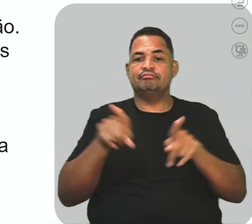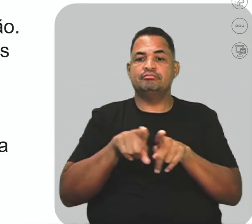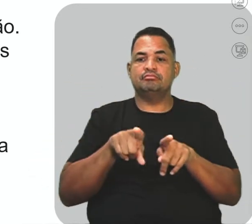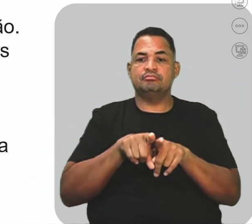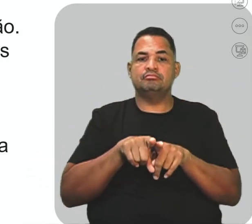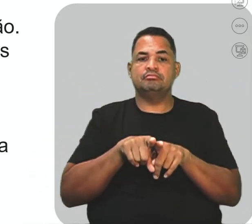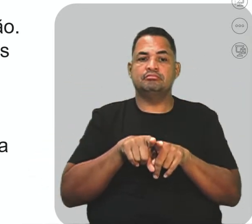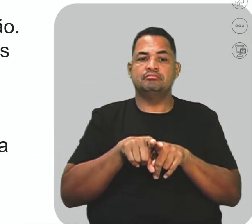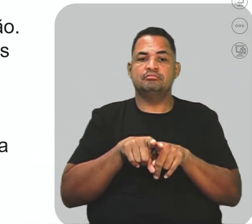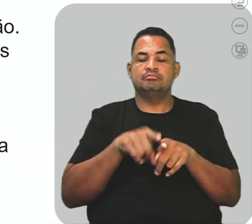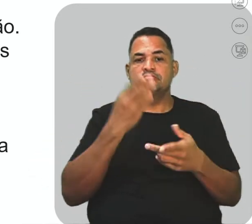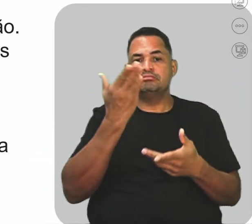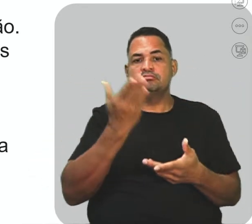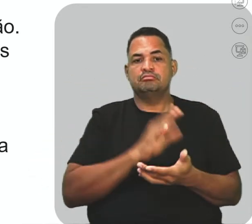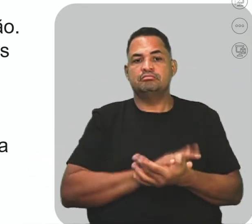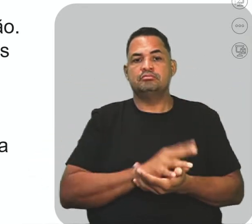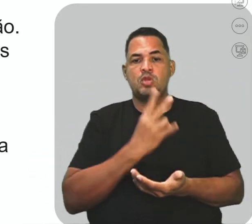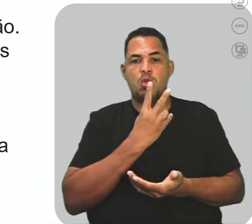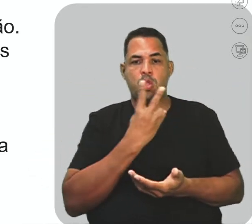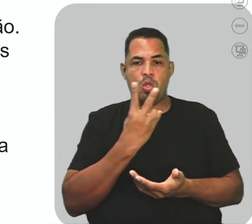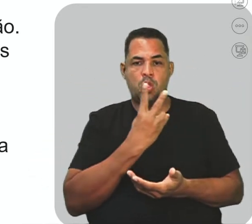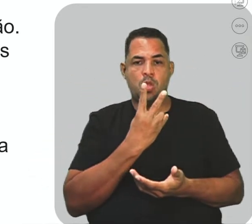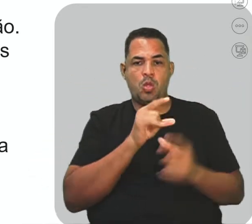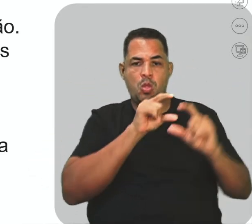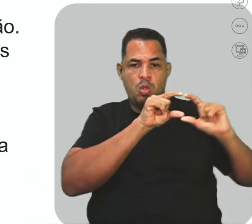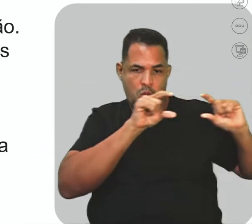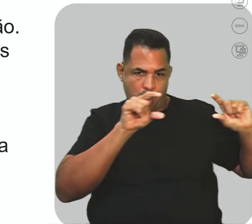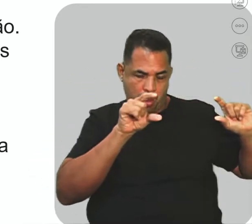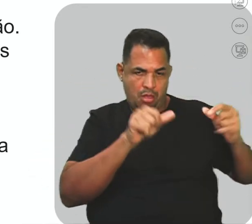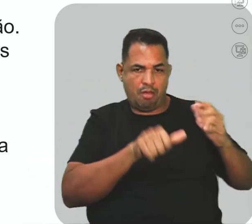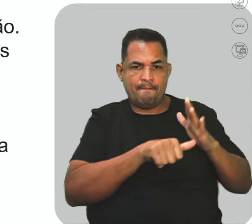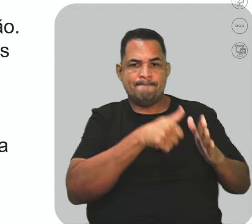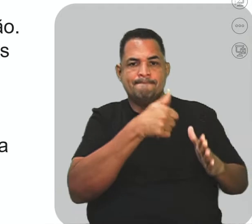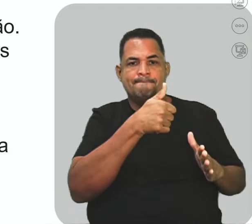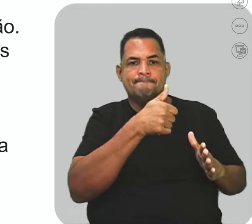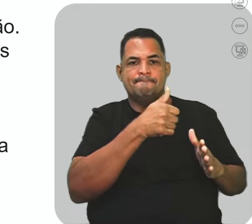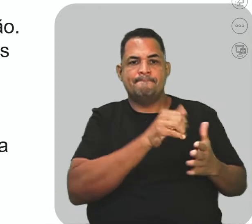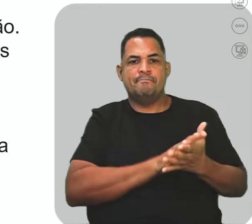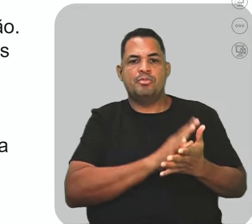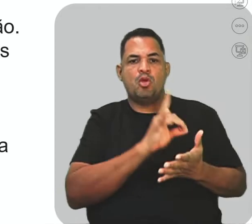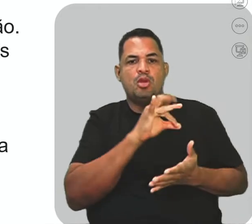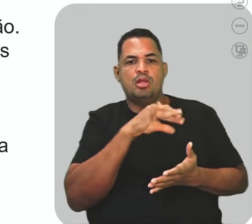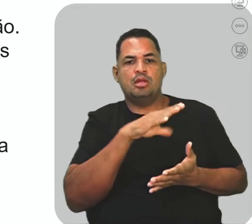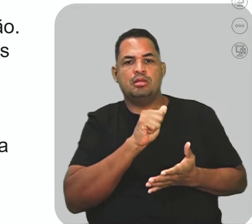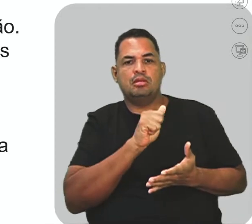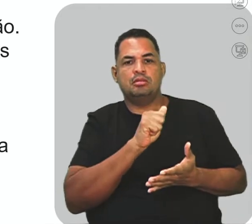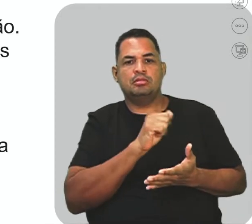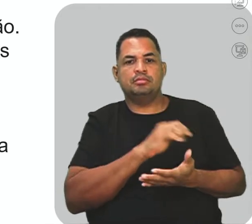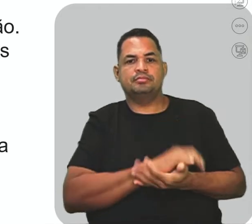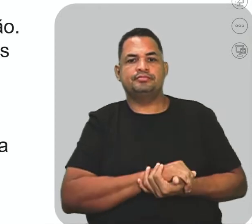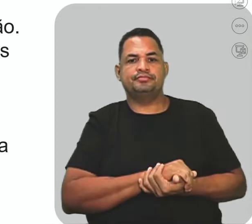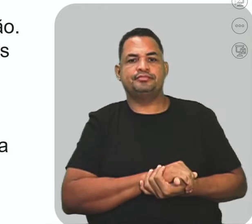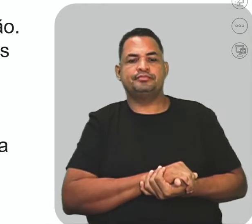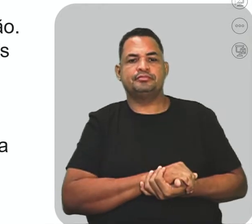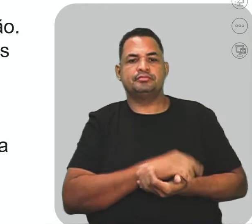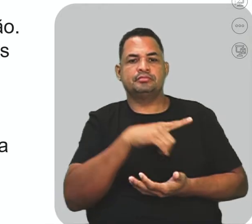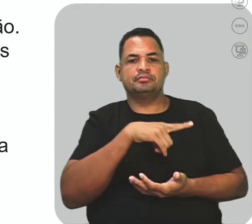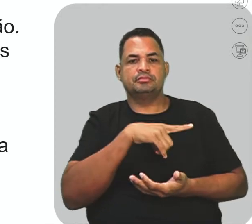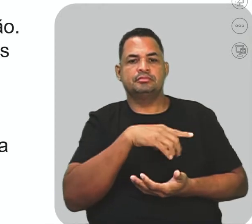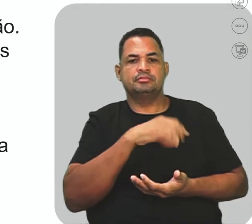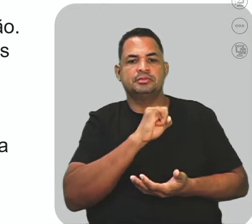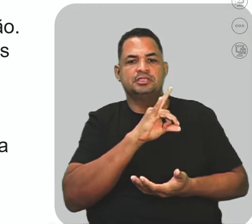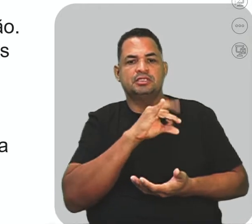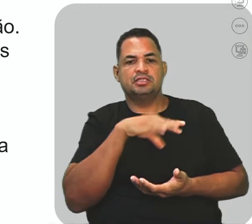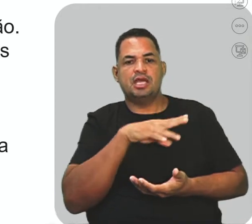quê? Duas orações. A primeira, uma oração, aqui nós temos